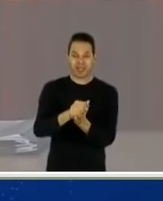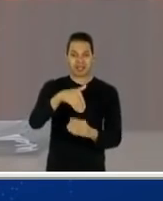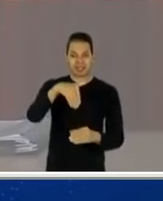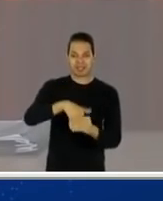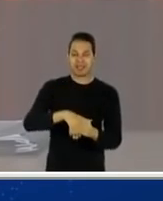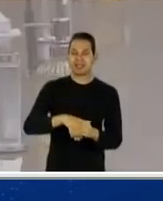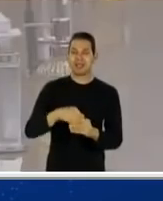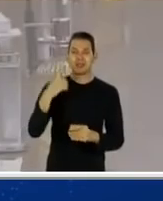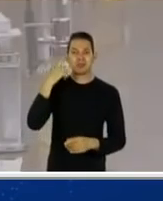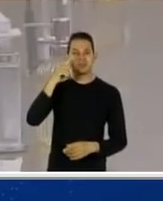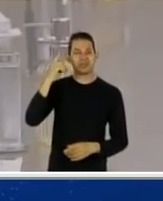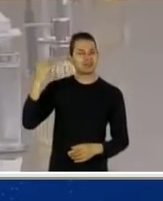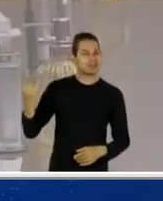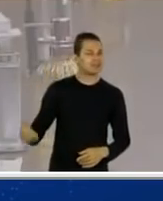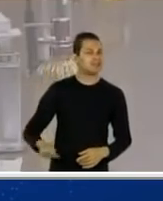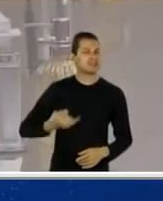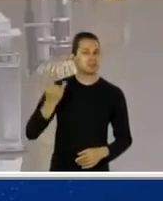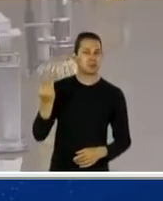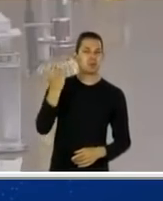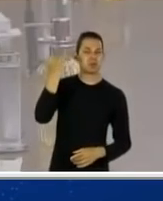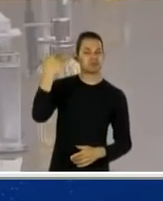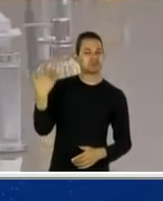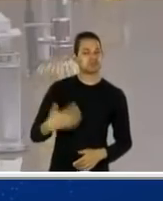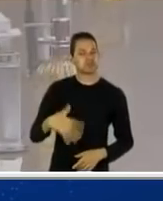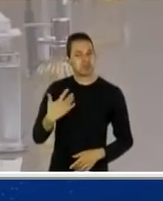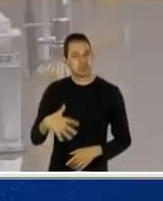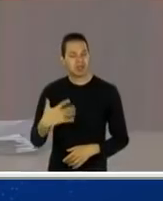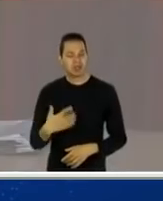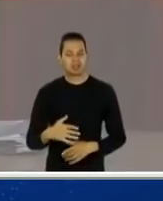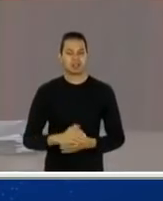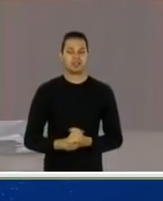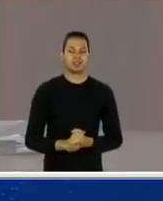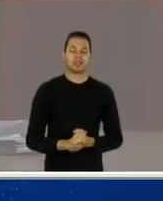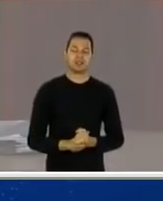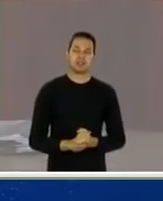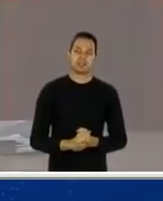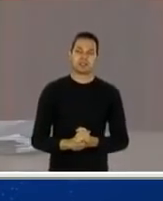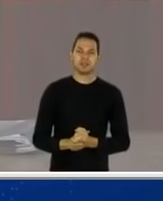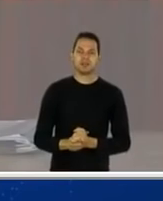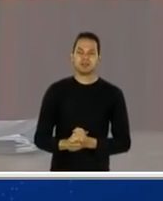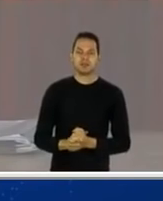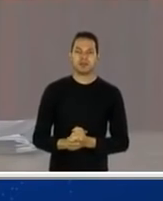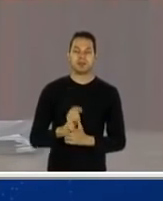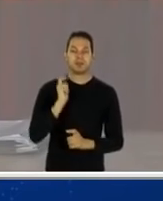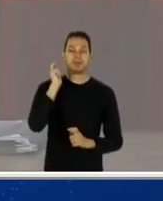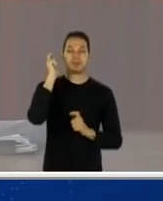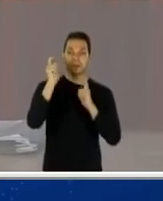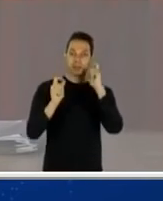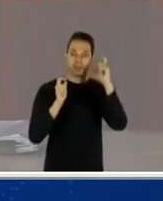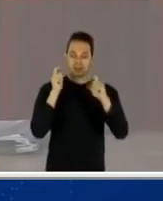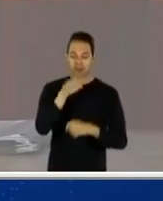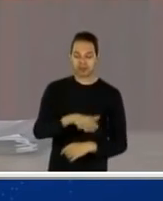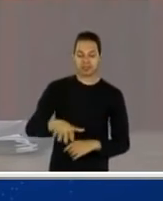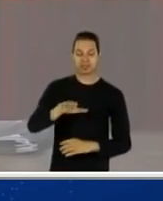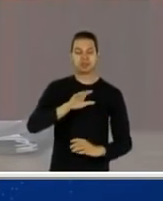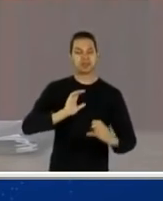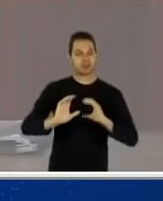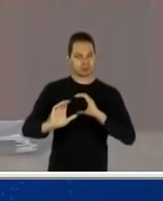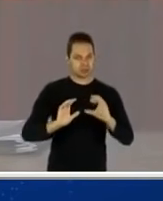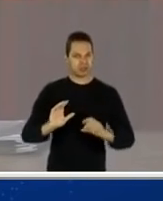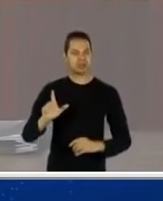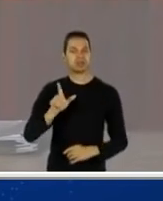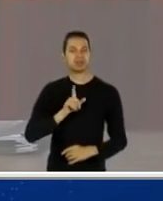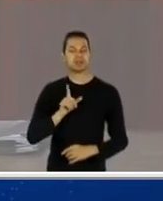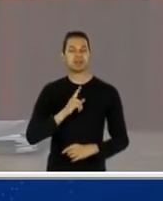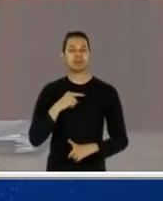convite deles lan a y me falando e faz todo o sentido que os façam porque as forças armadas São simplesmente